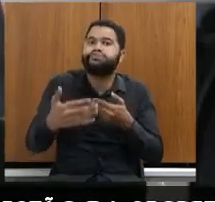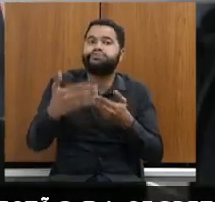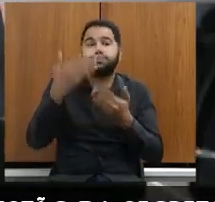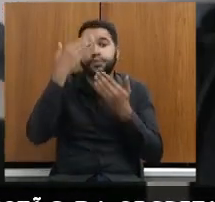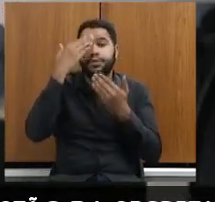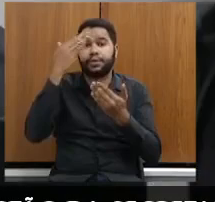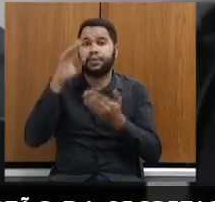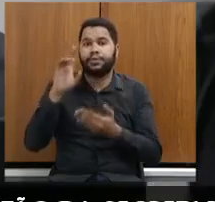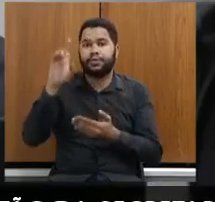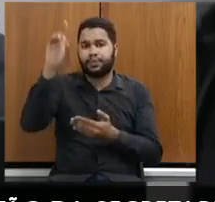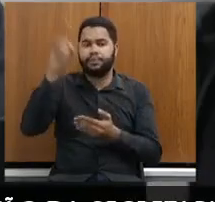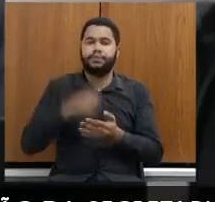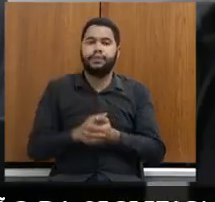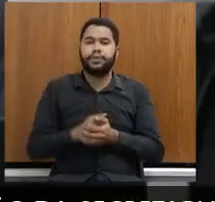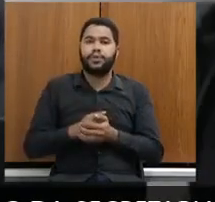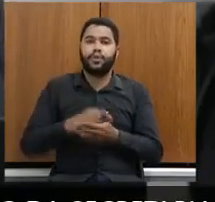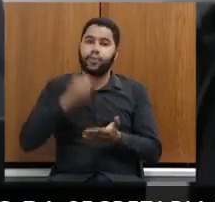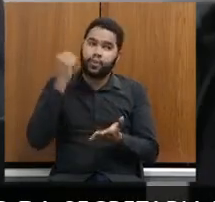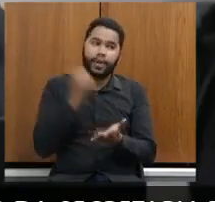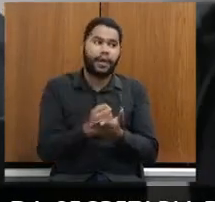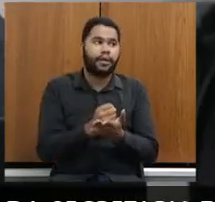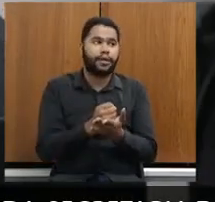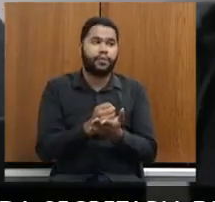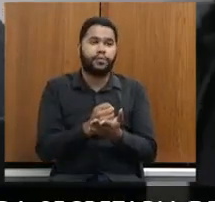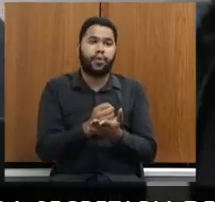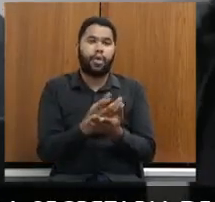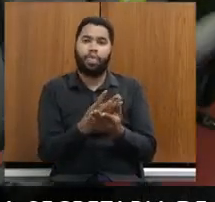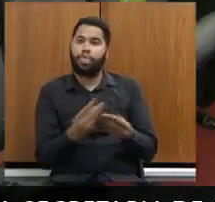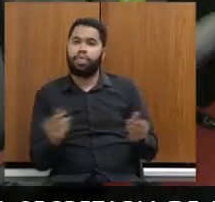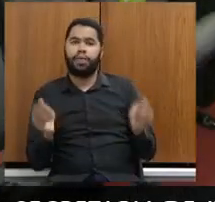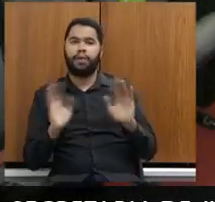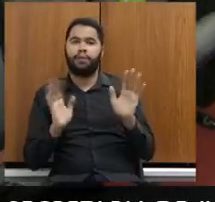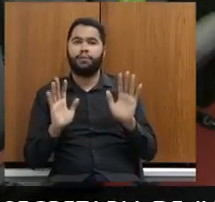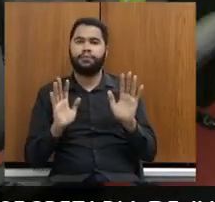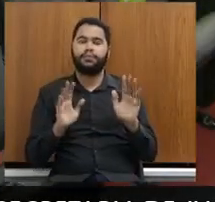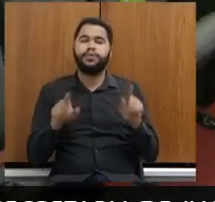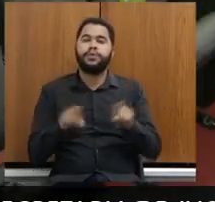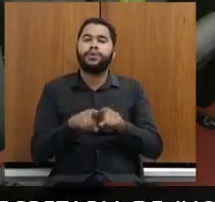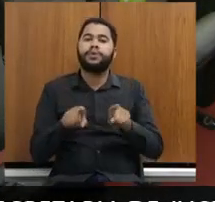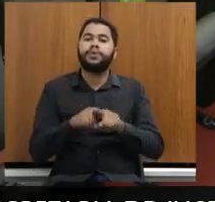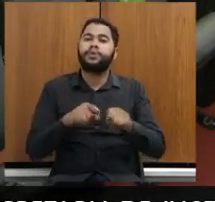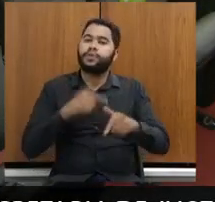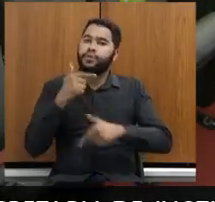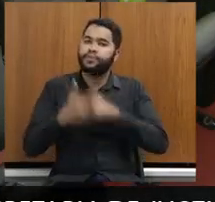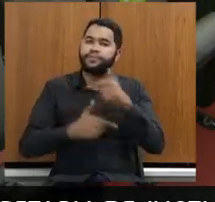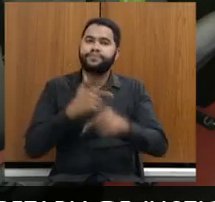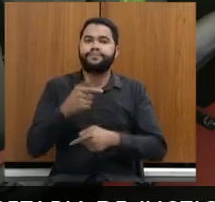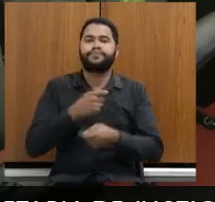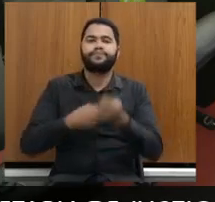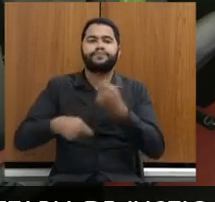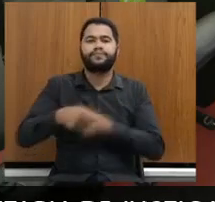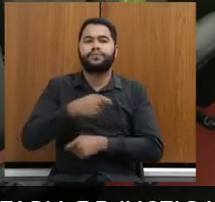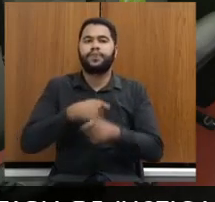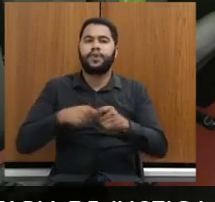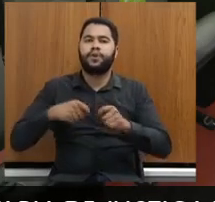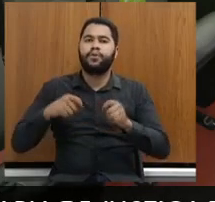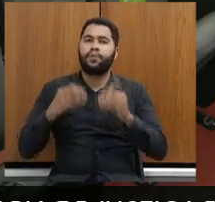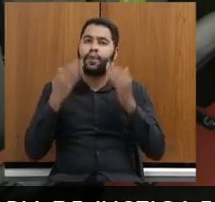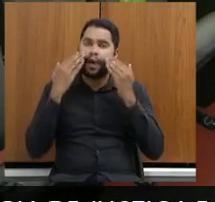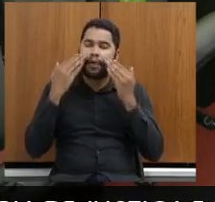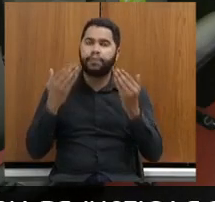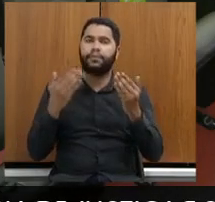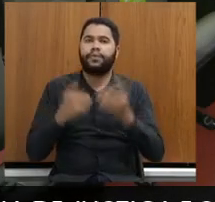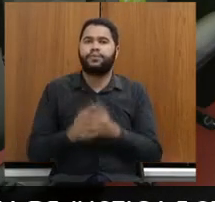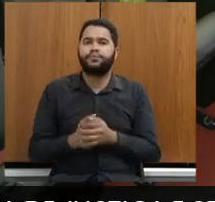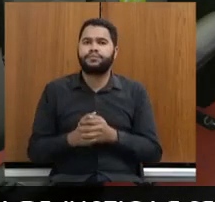graças a Deus o carinho do não foi retirado e a o trabalho do gestor foi colocado à frente buscando